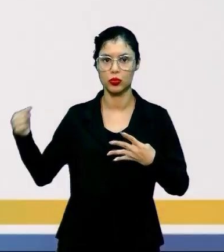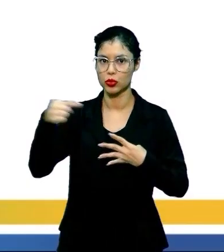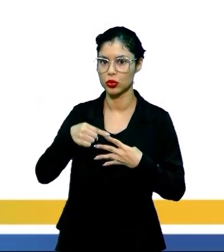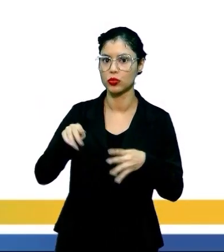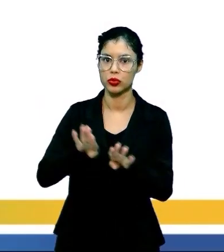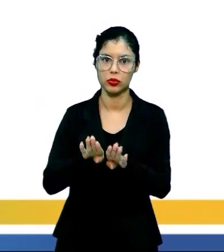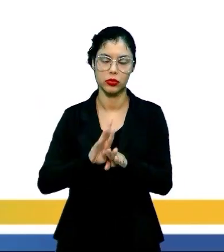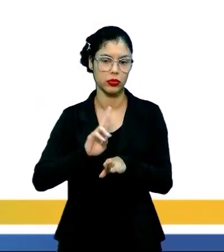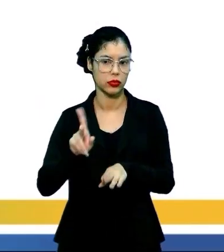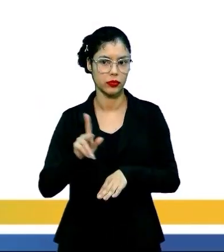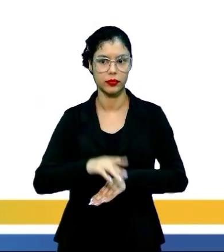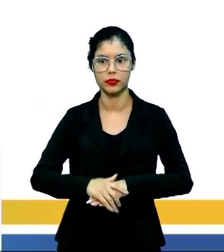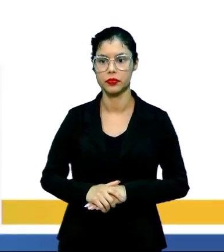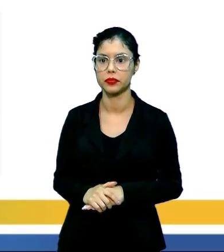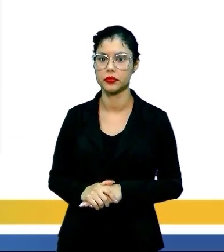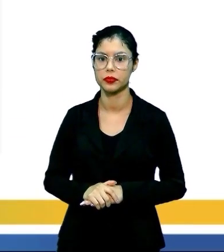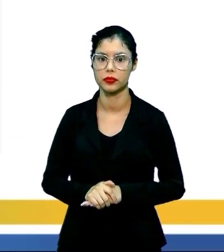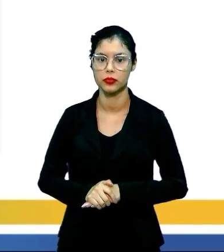diferente.